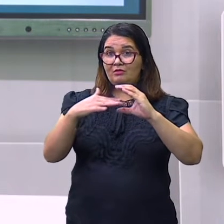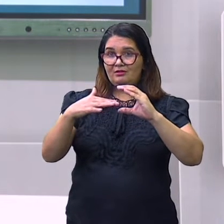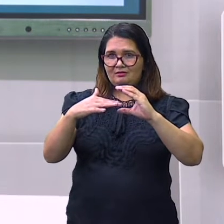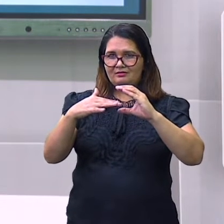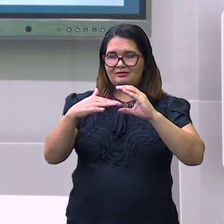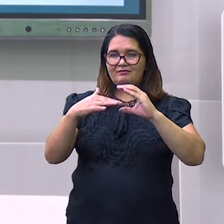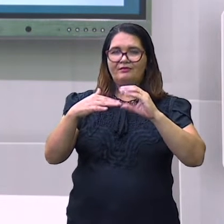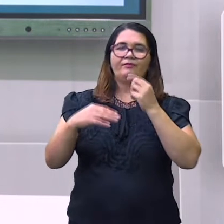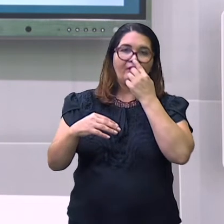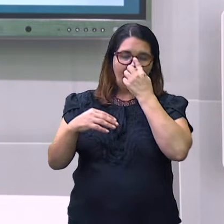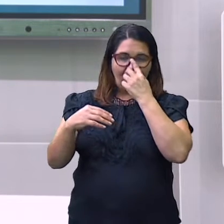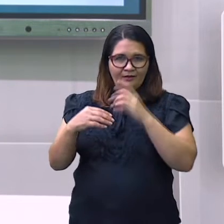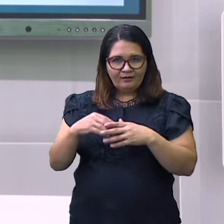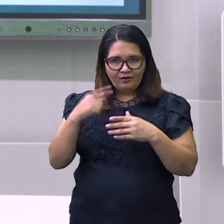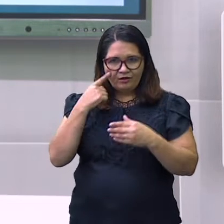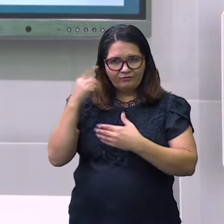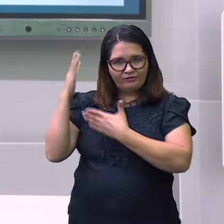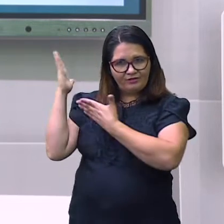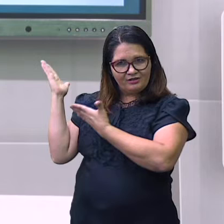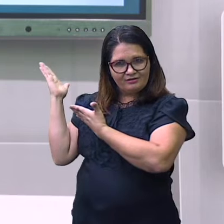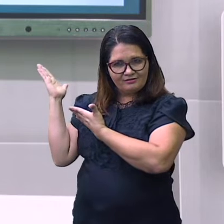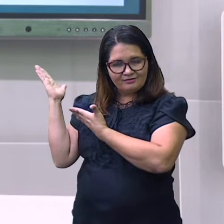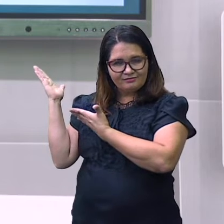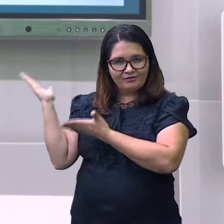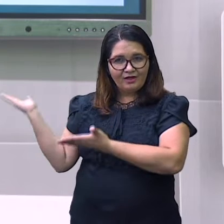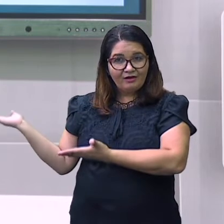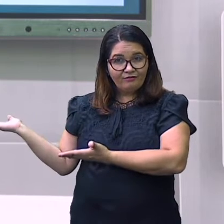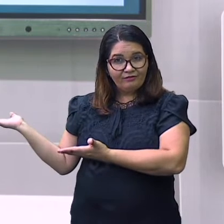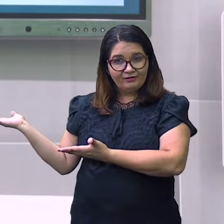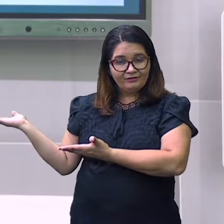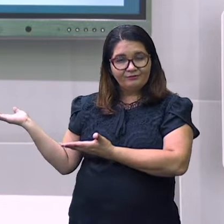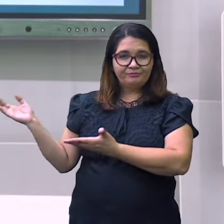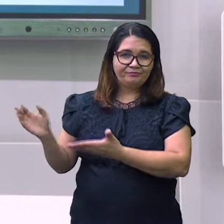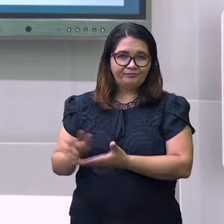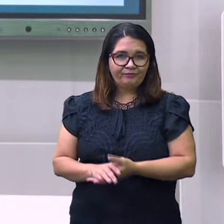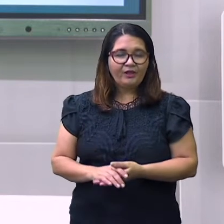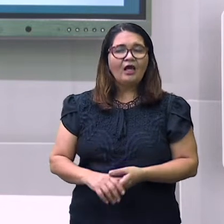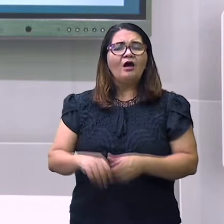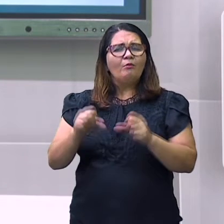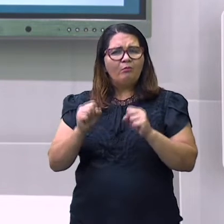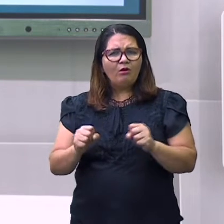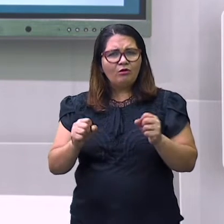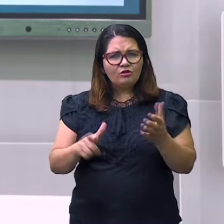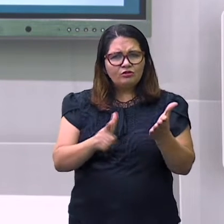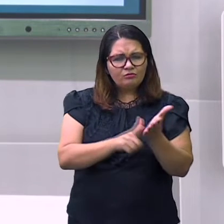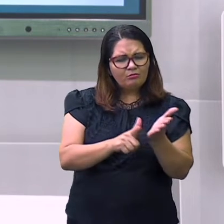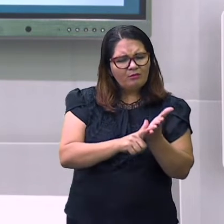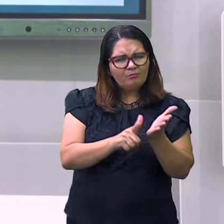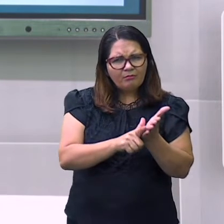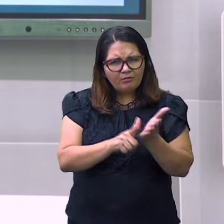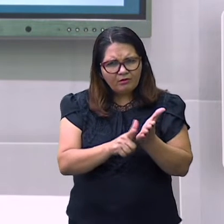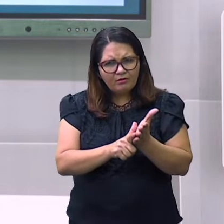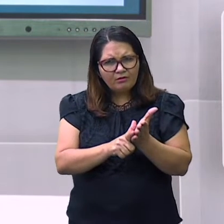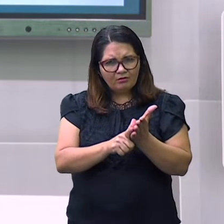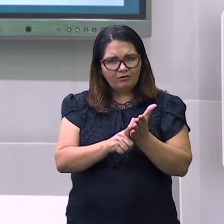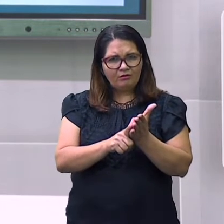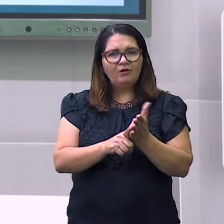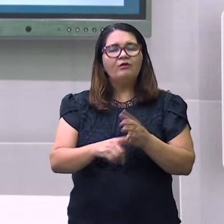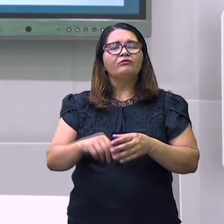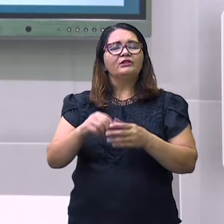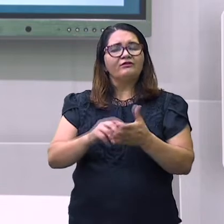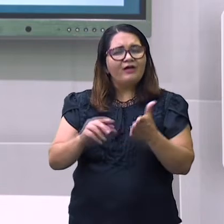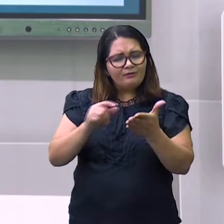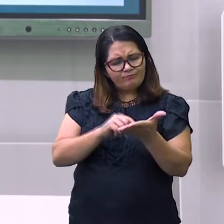Ó, abre. Você pode até colocar aqui mesmo e no papel, no papelão forrado que você